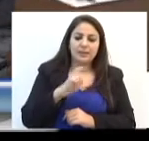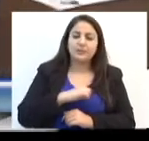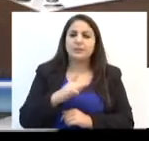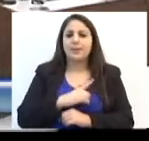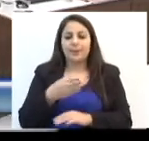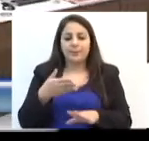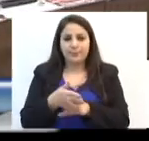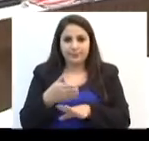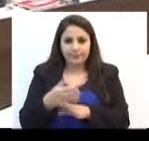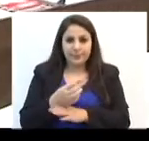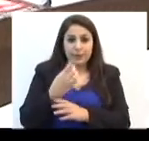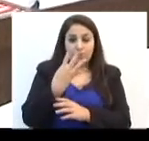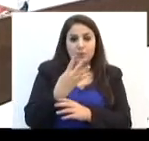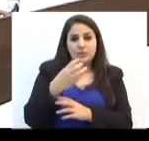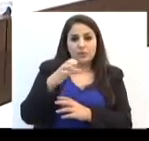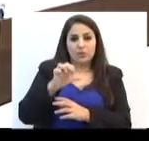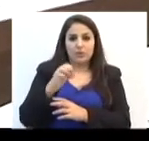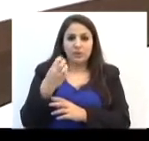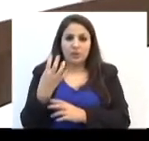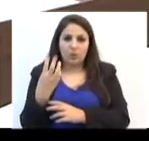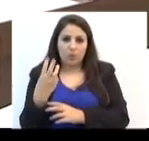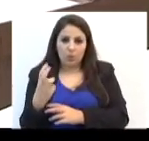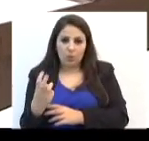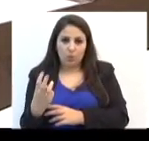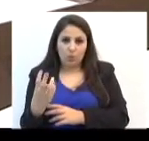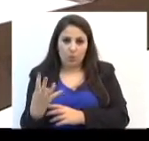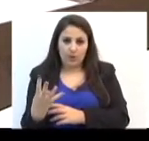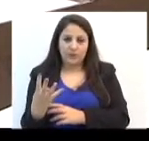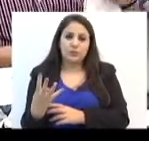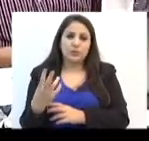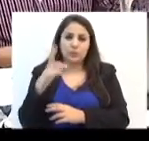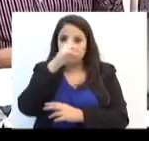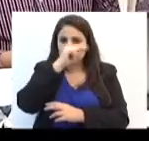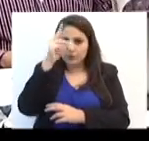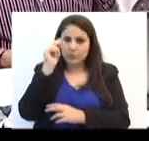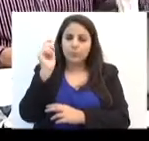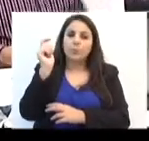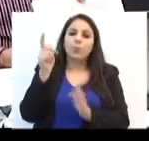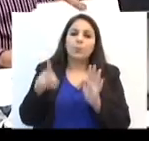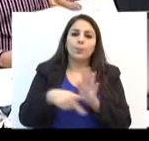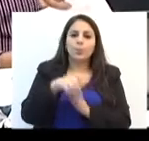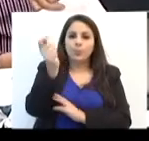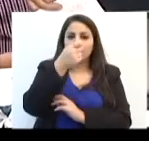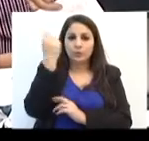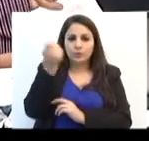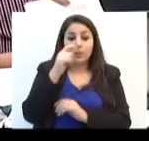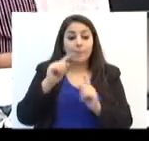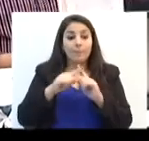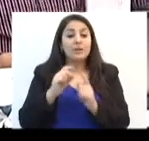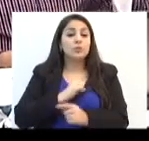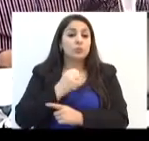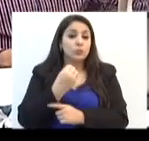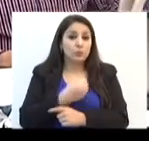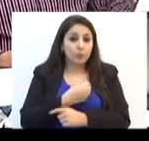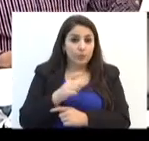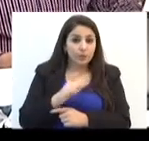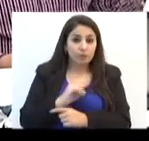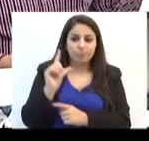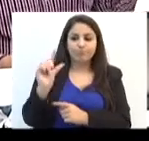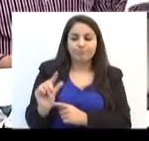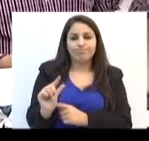em 494 municípios do Rio Grande do Sul, mas o número de assistidos pela empresa pública pode